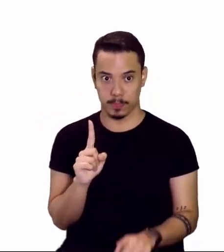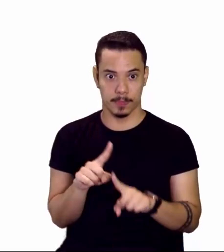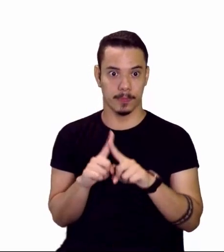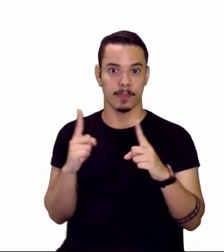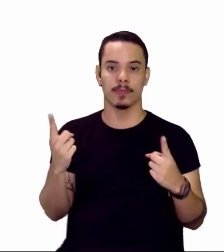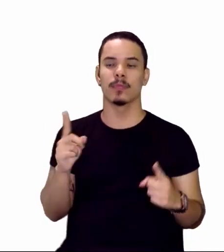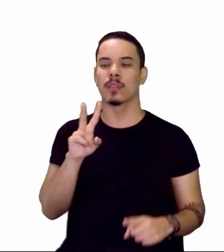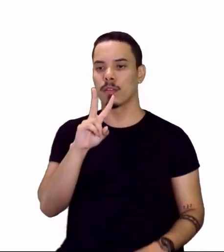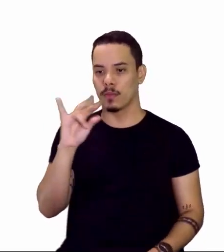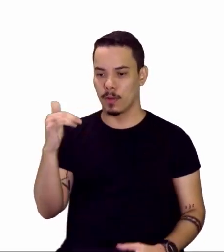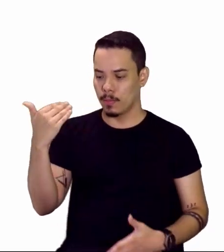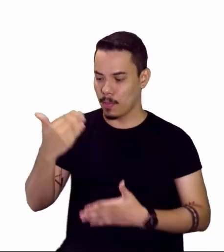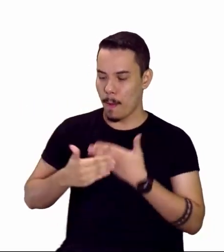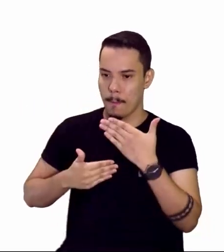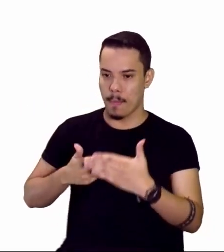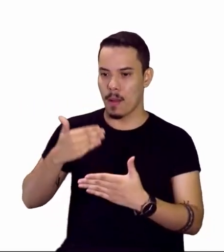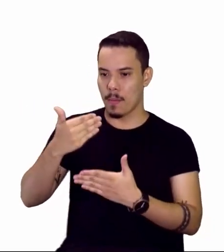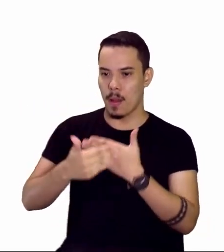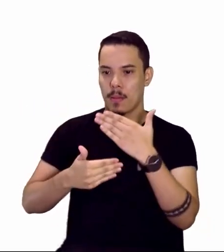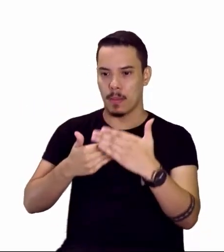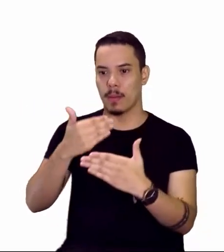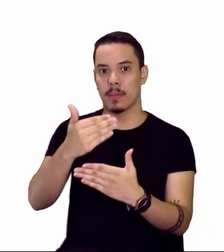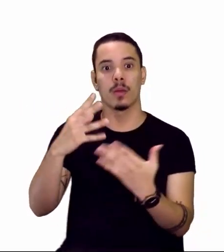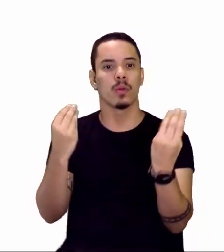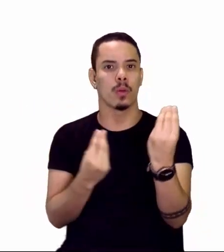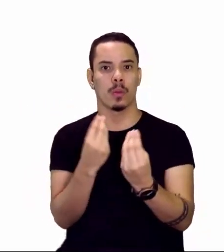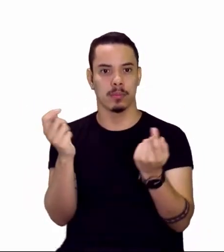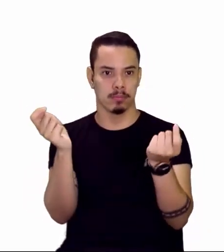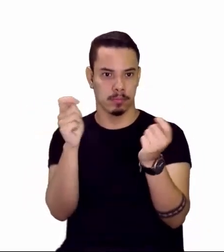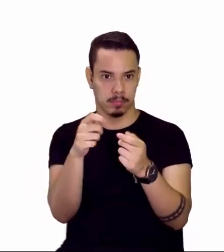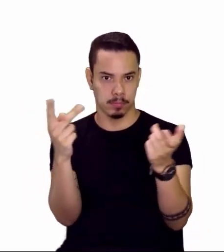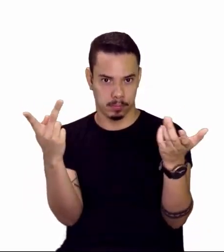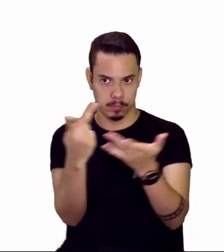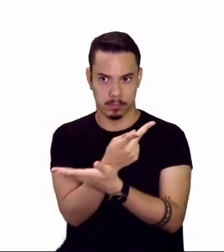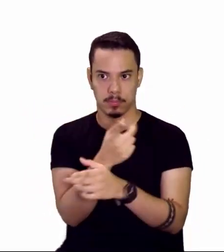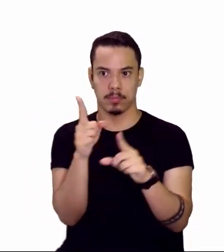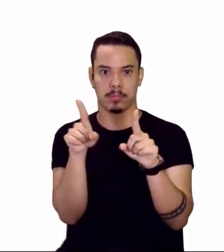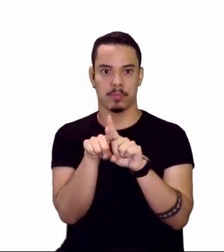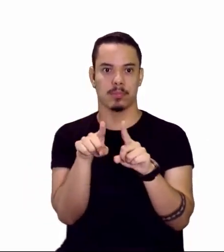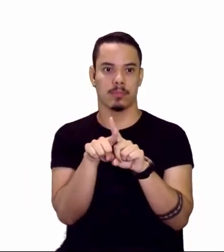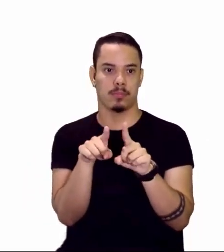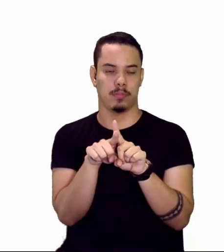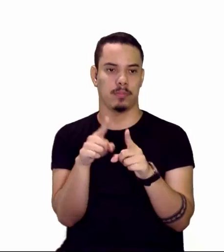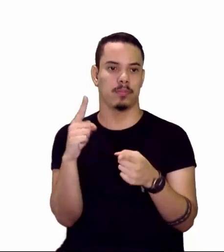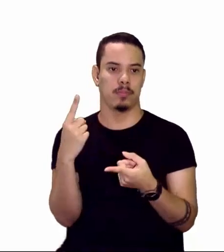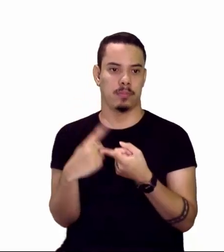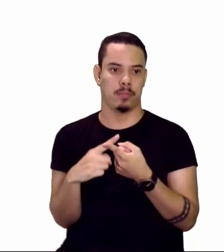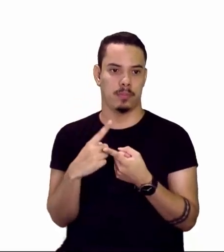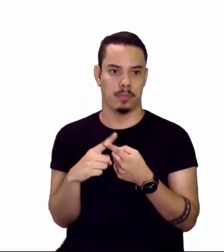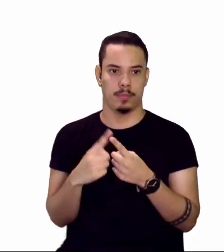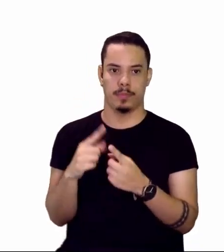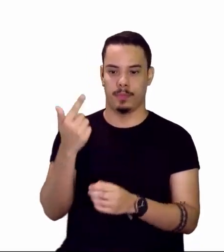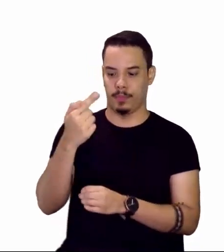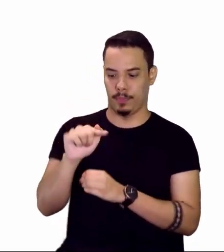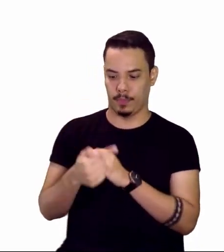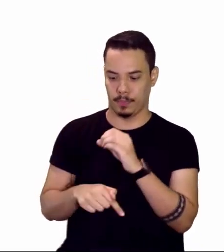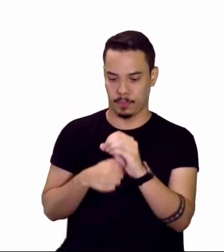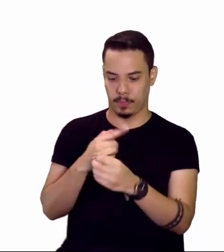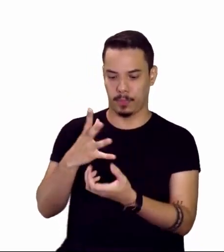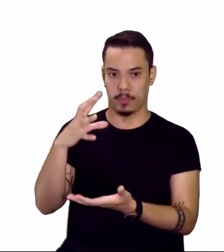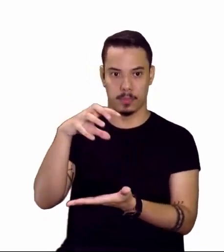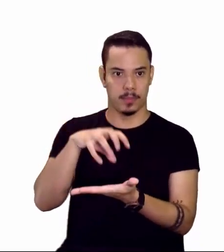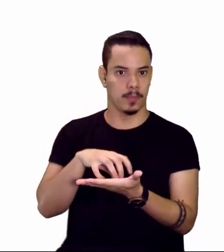que vamos ver como isso pode acontecer. É que o átomo central, quando